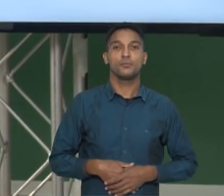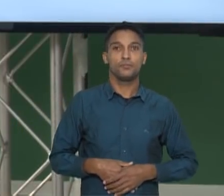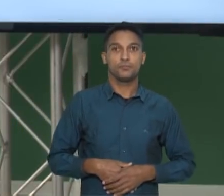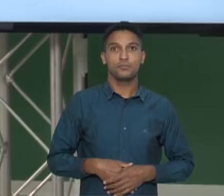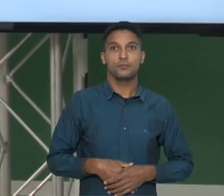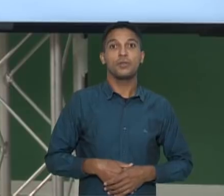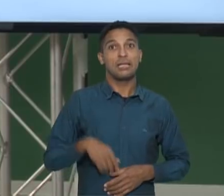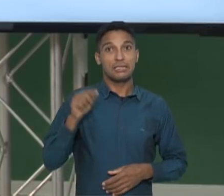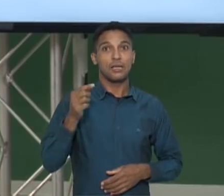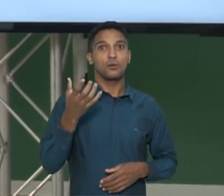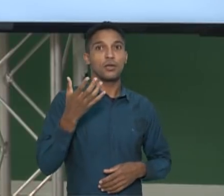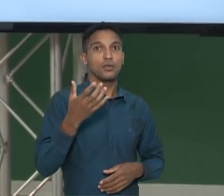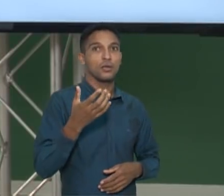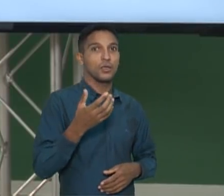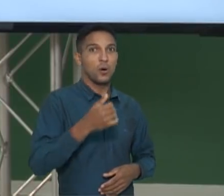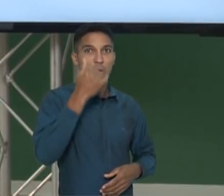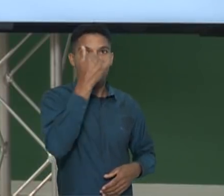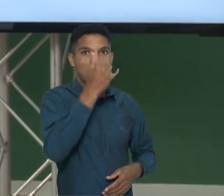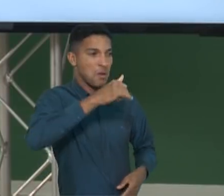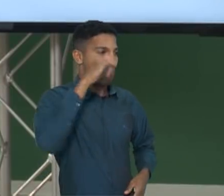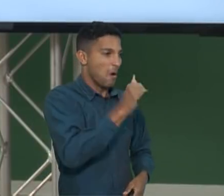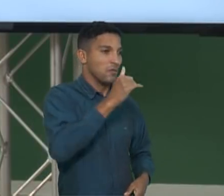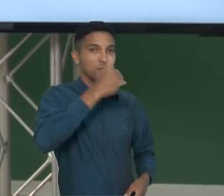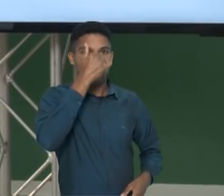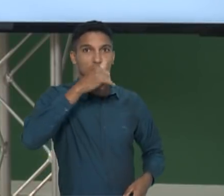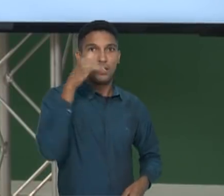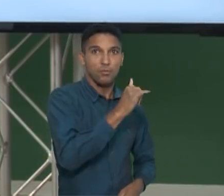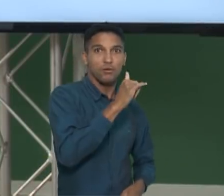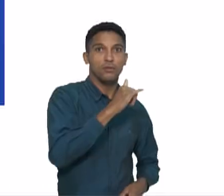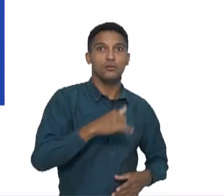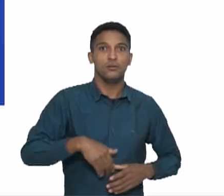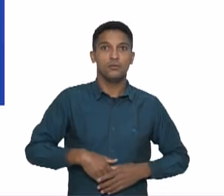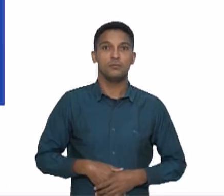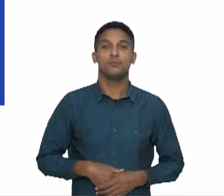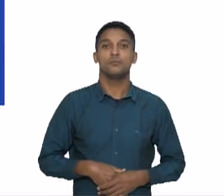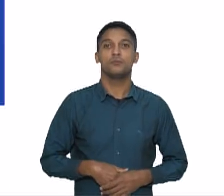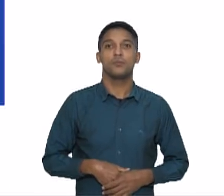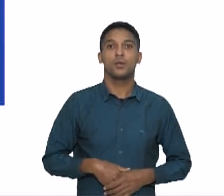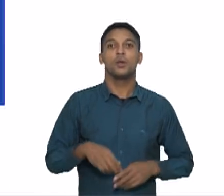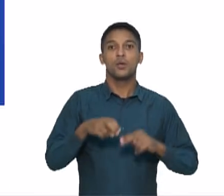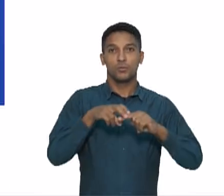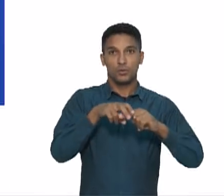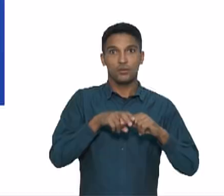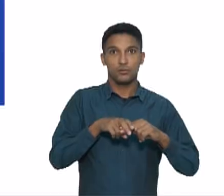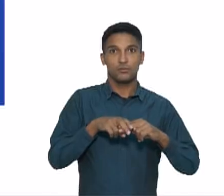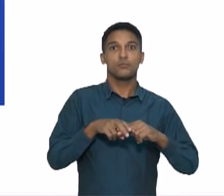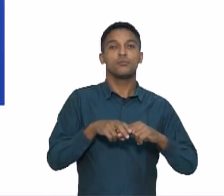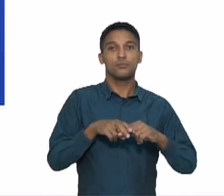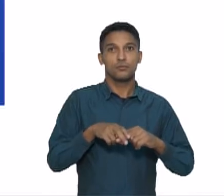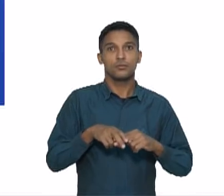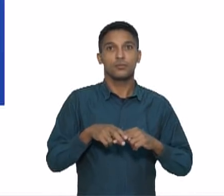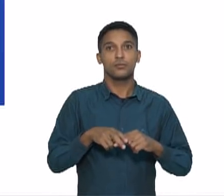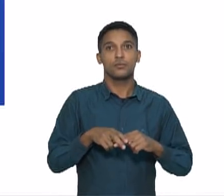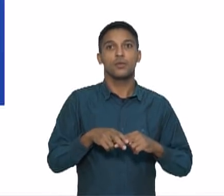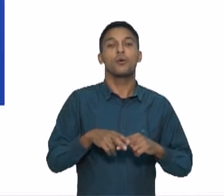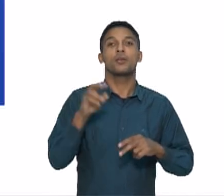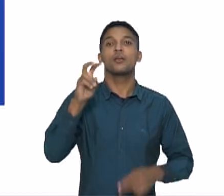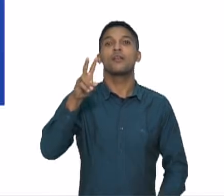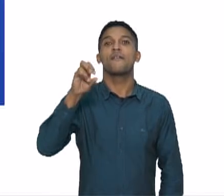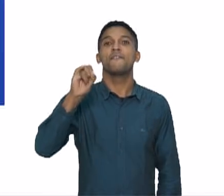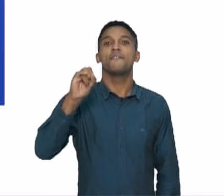coisas deem errado, certo? Que por isso que na definição veio que seria uma designação atual para o antigo